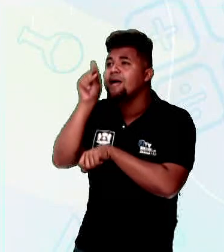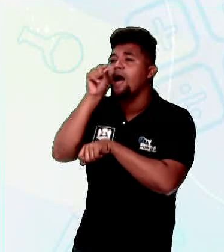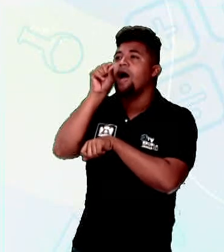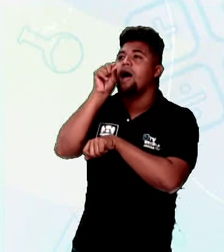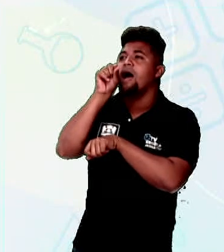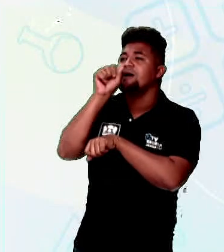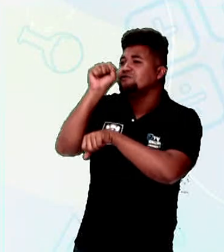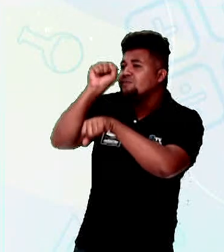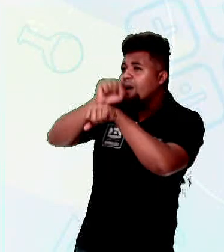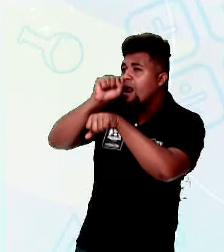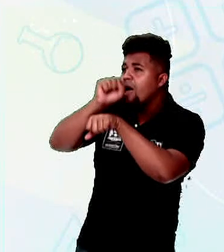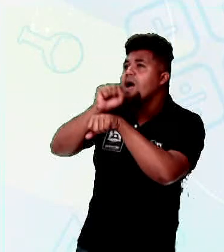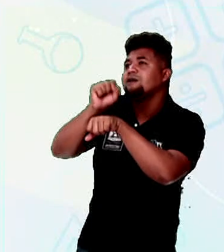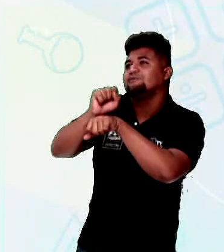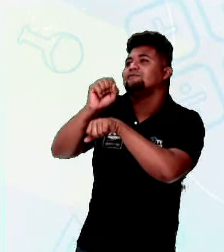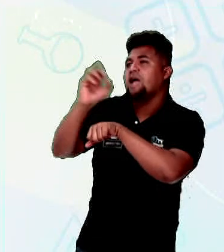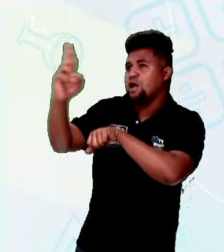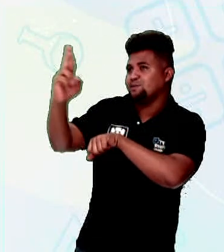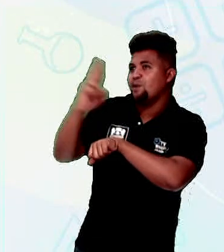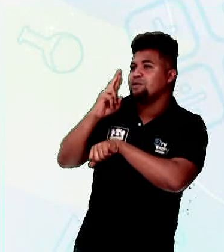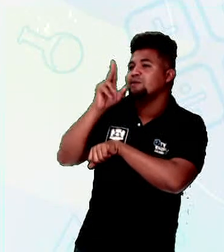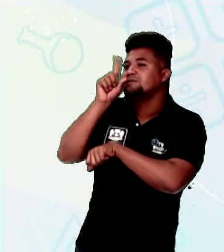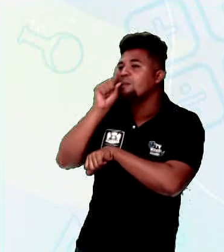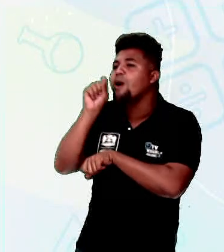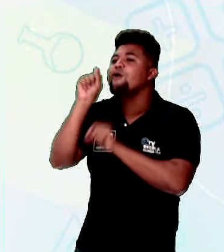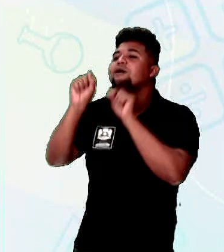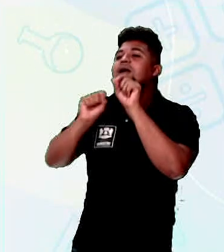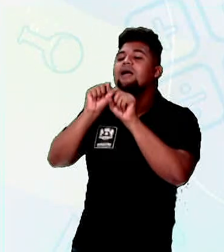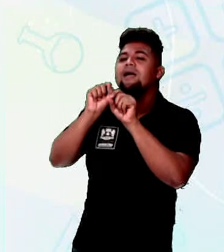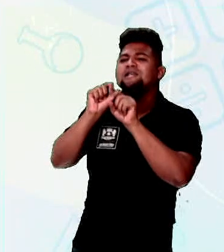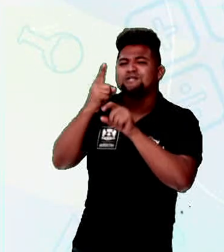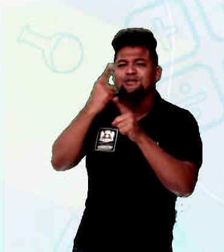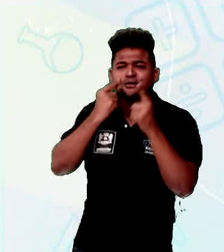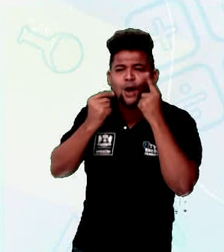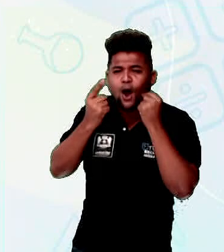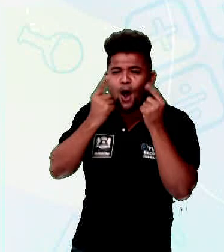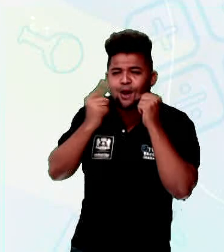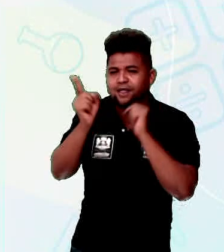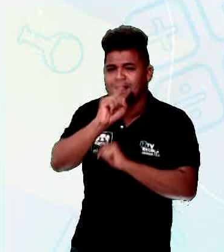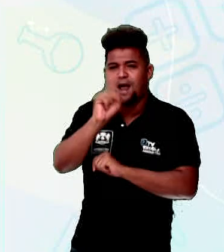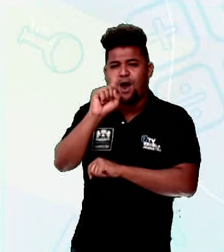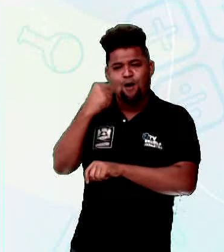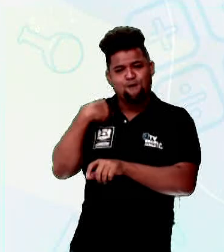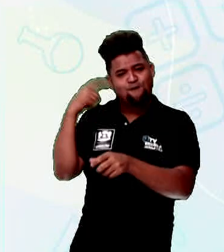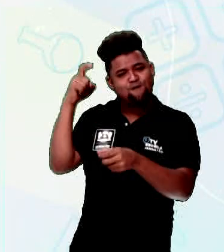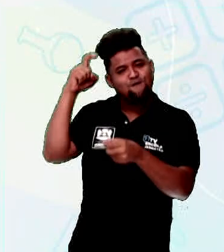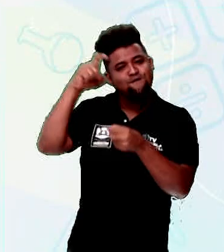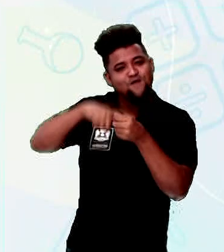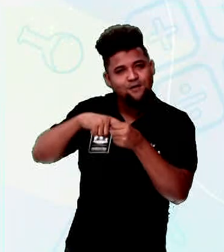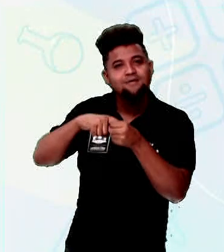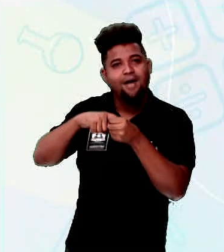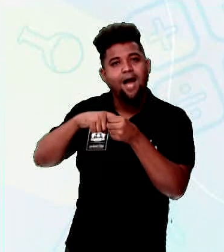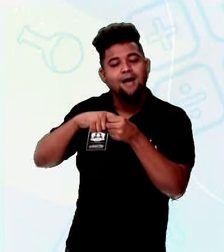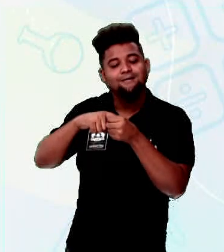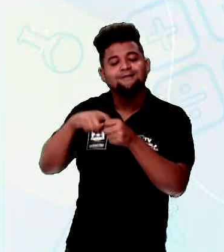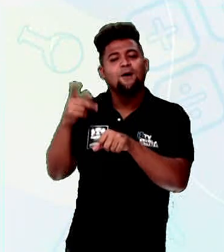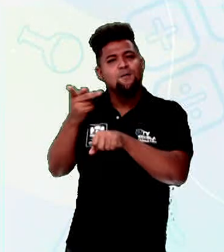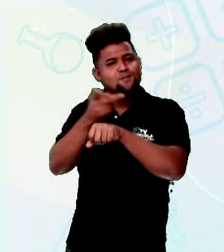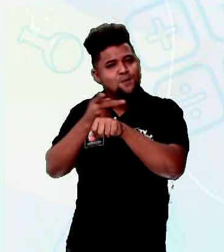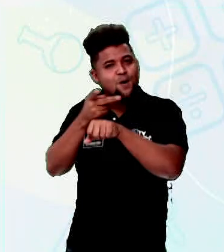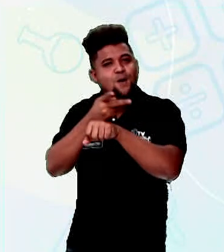esperando. Sabiá responde de lá: Não chore, que eu vou voltar. Procurem